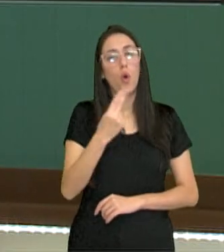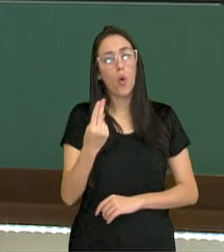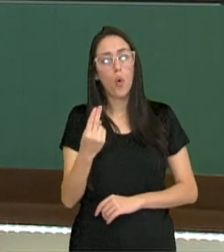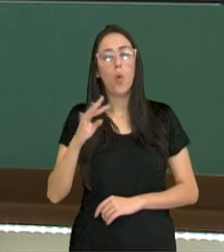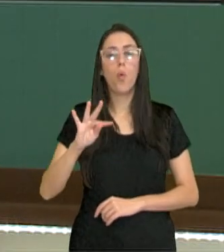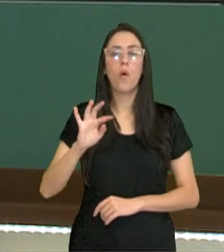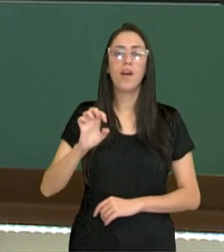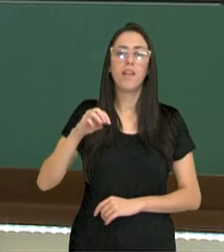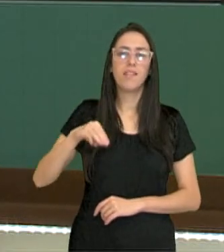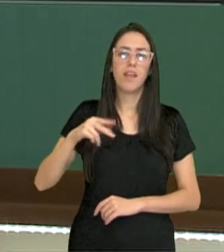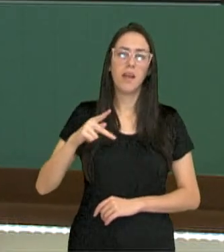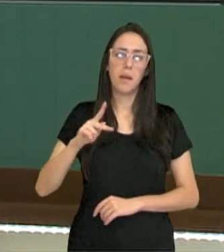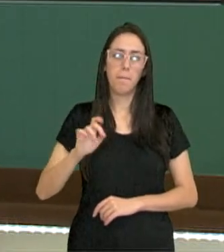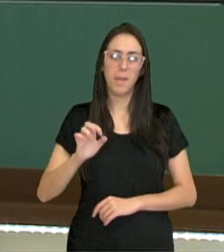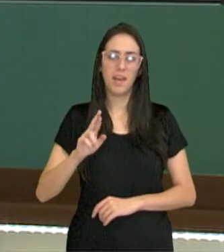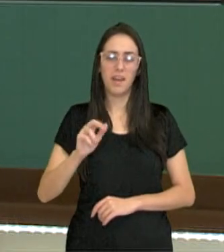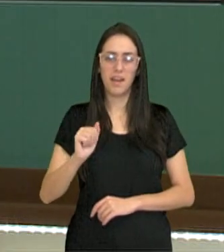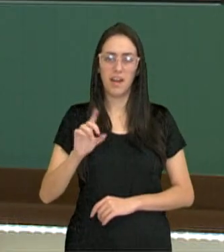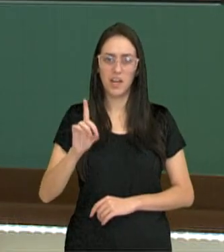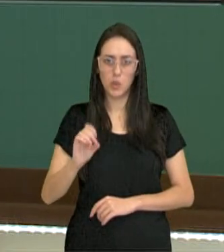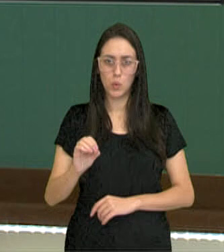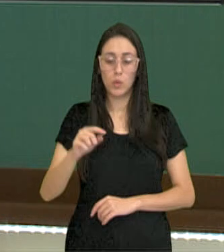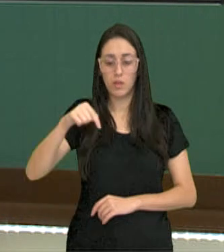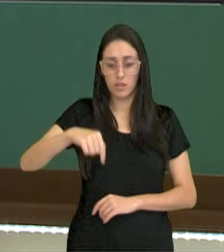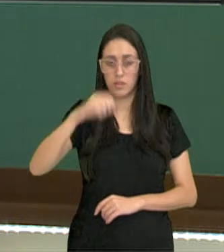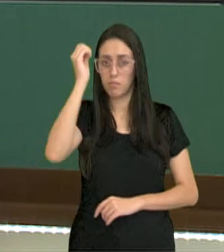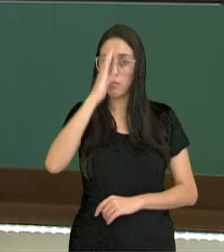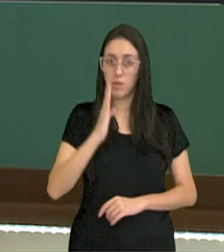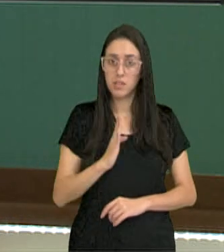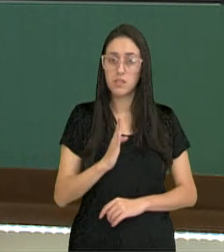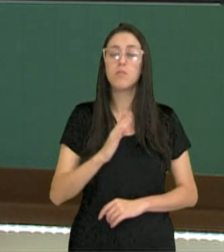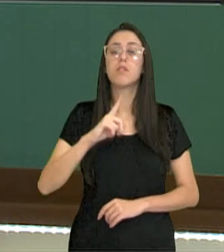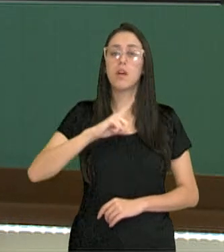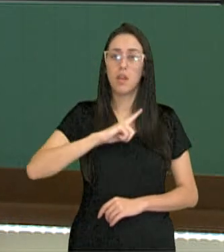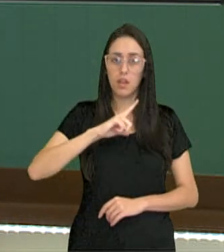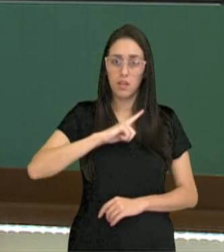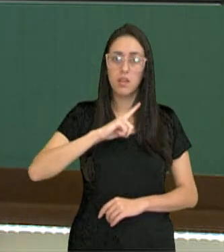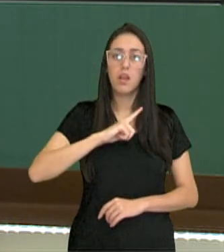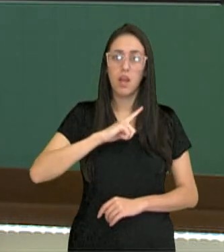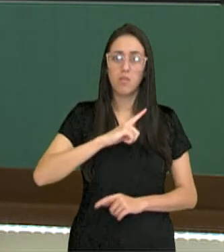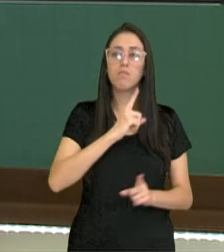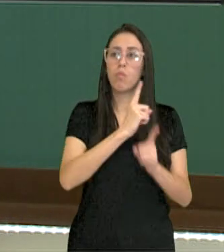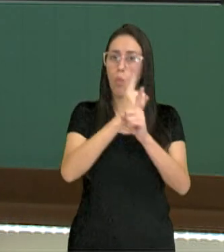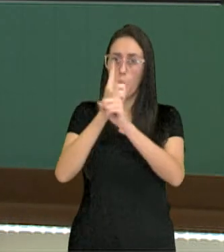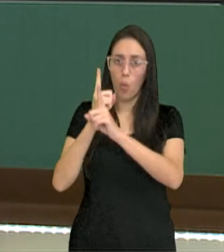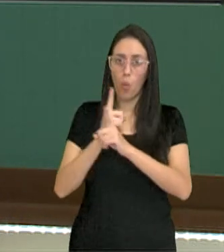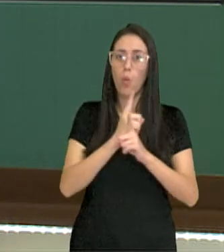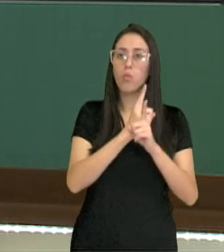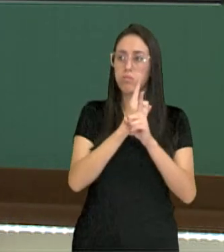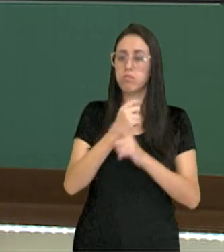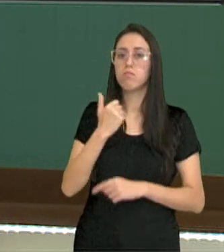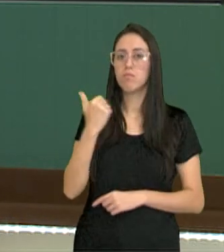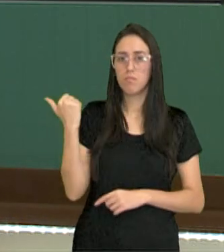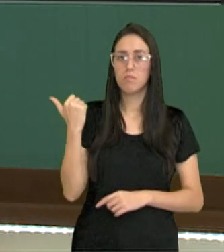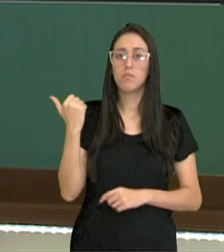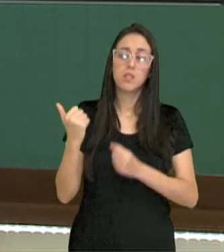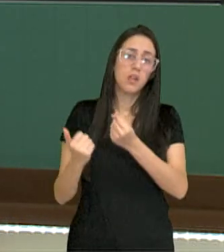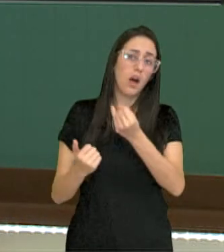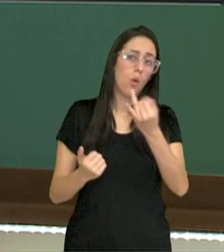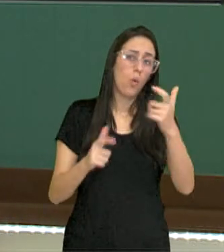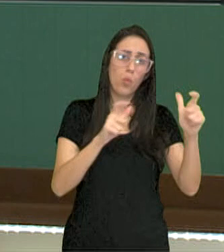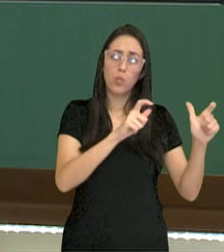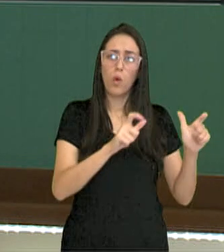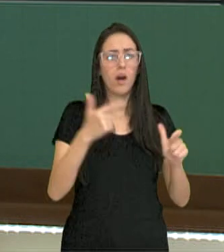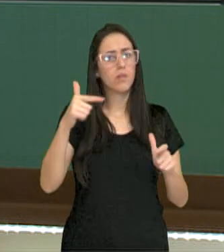temperado. No Brasil, nós encontramos espécies. Não é tão frio, não tem tanta neve quanto a